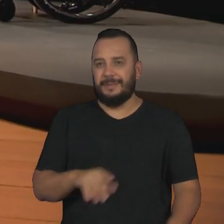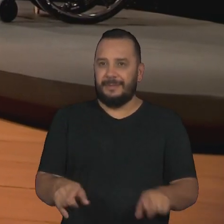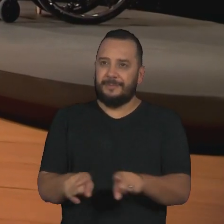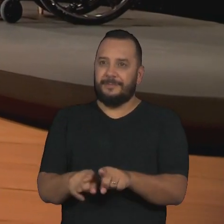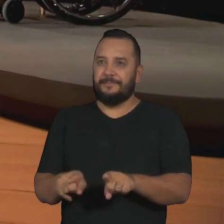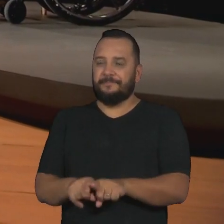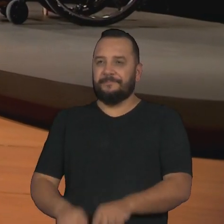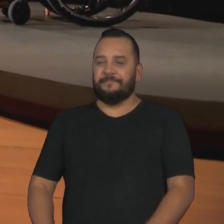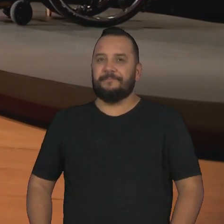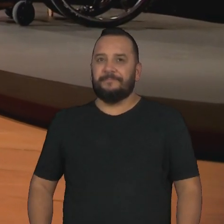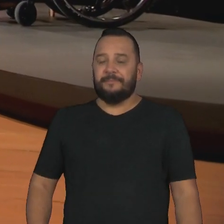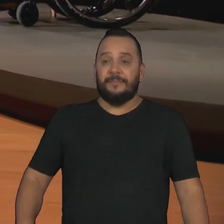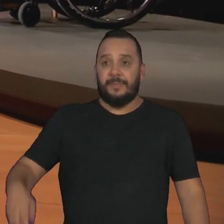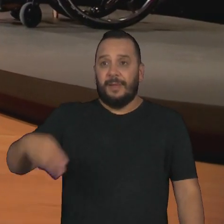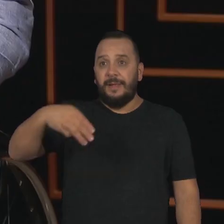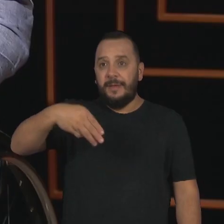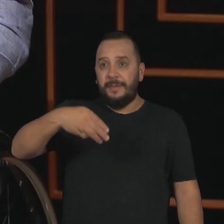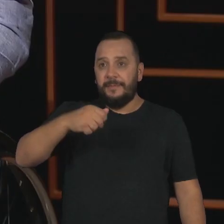A Maria